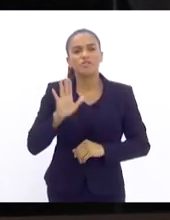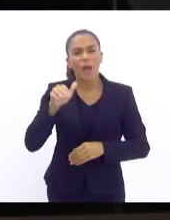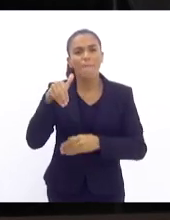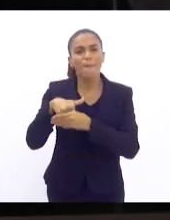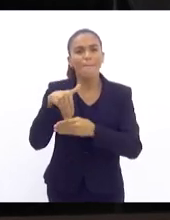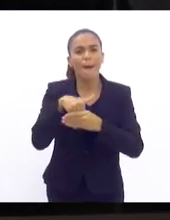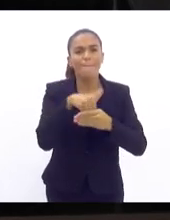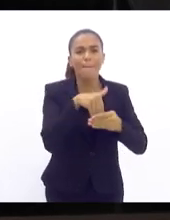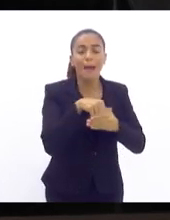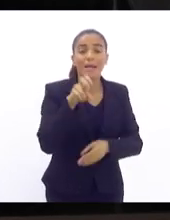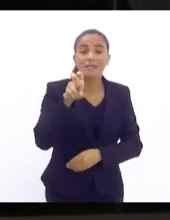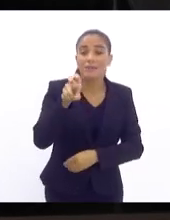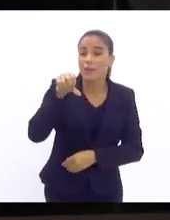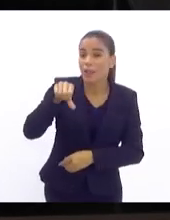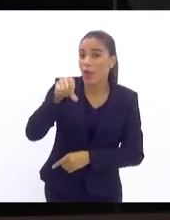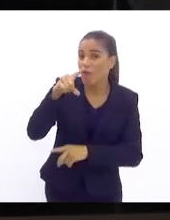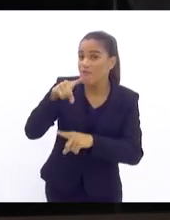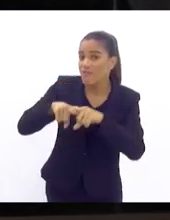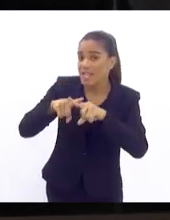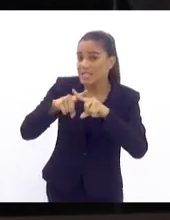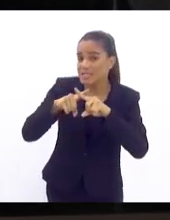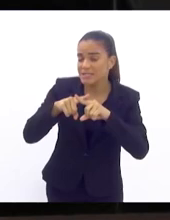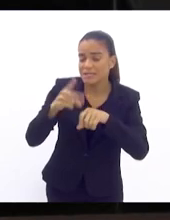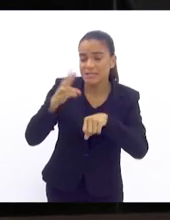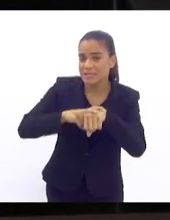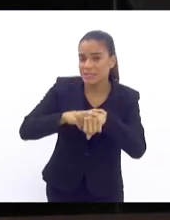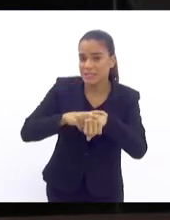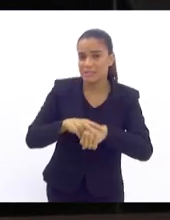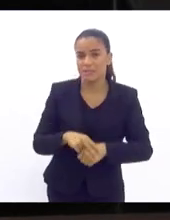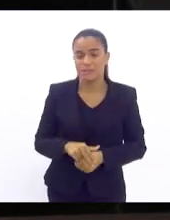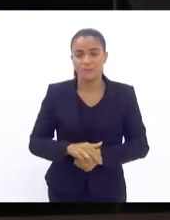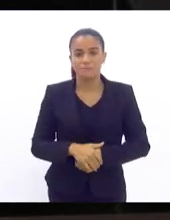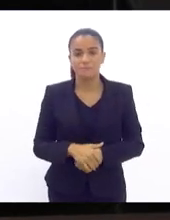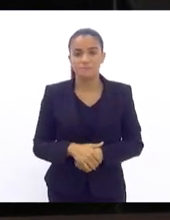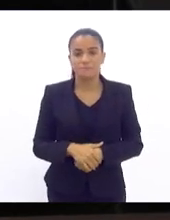59 vezes, sem a devida apreciação.